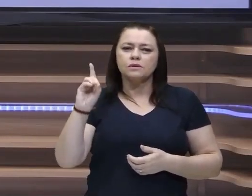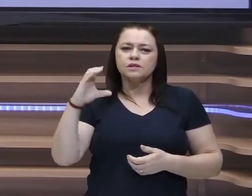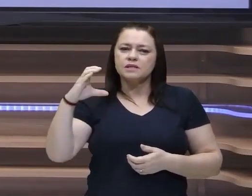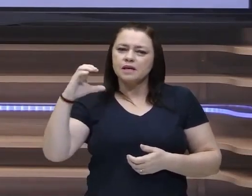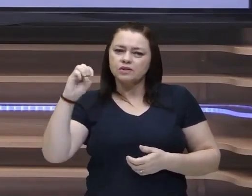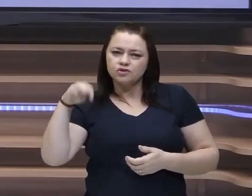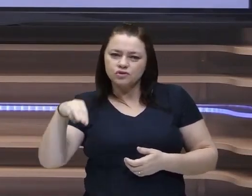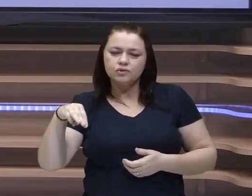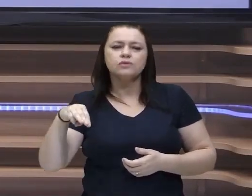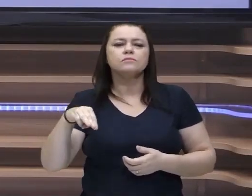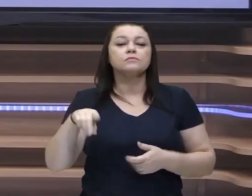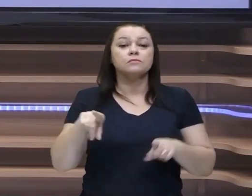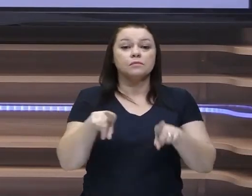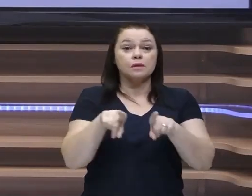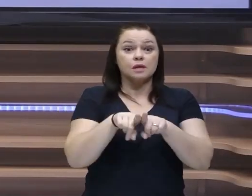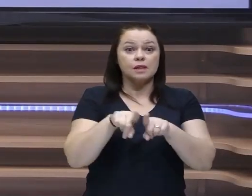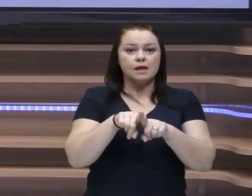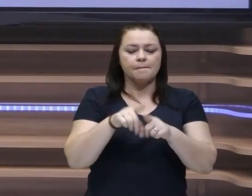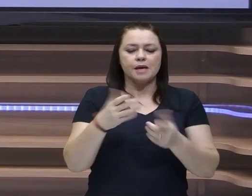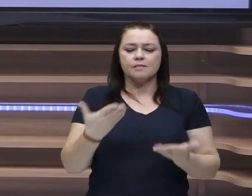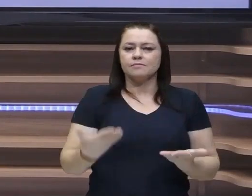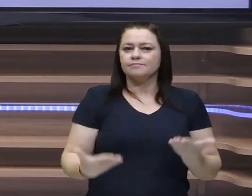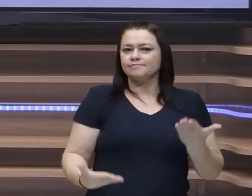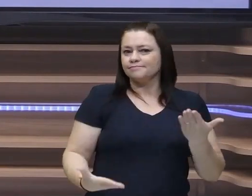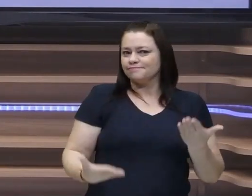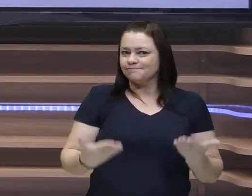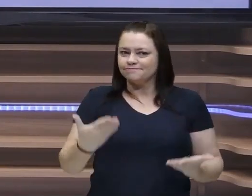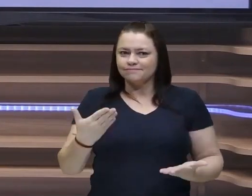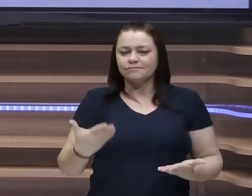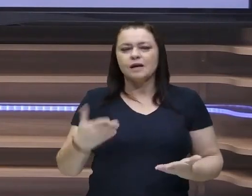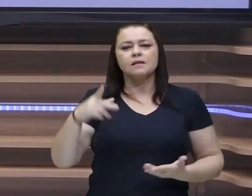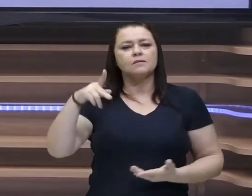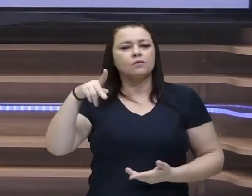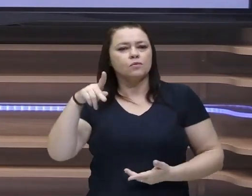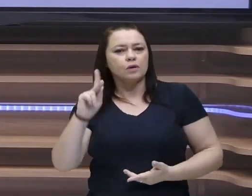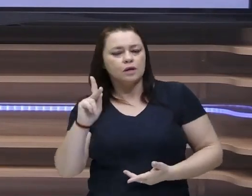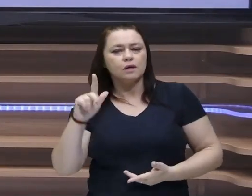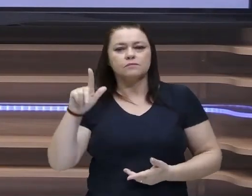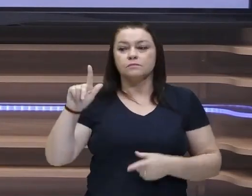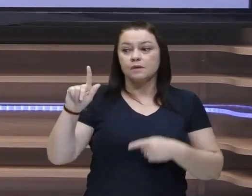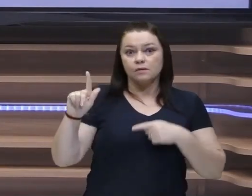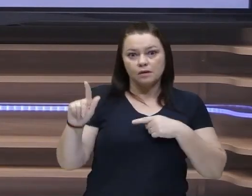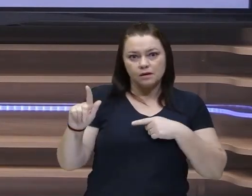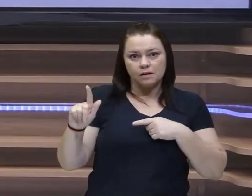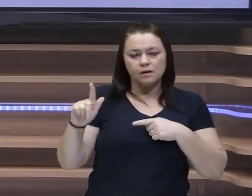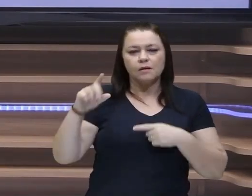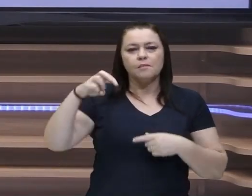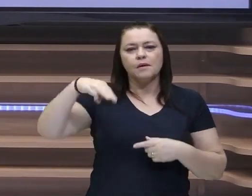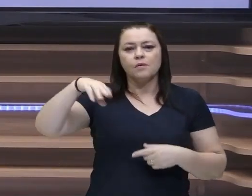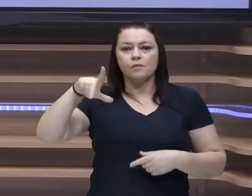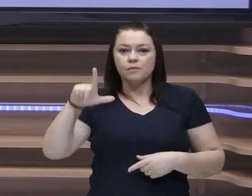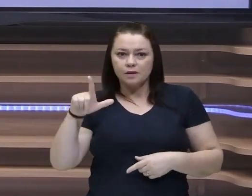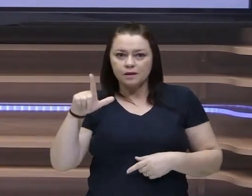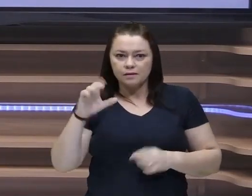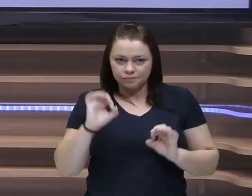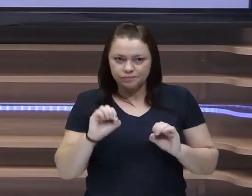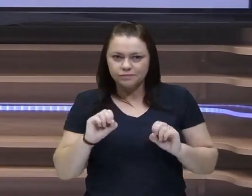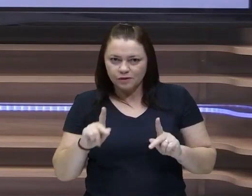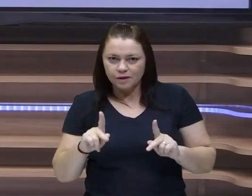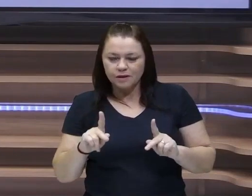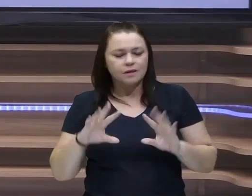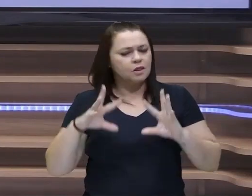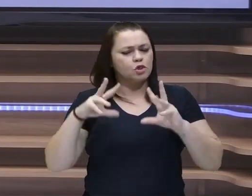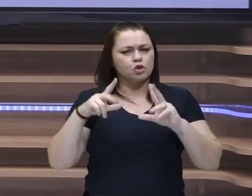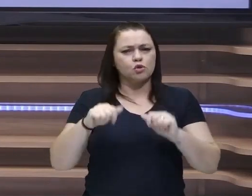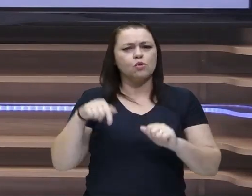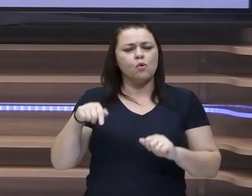também o quê? As unidades de massa, não é verdade? O quilo, a grama, o miligrama, tá certo? Todos eles